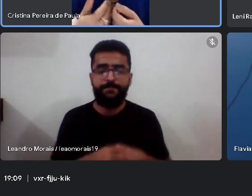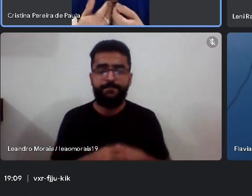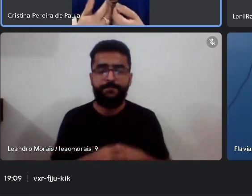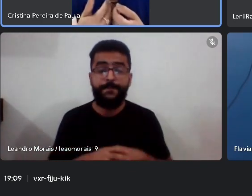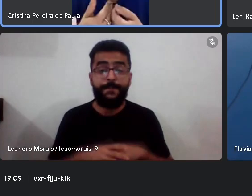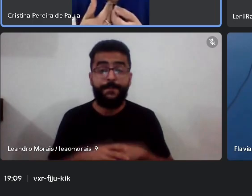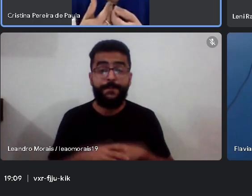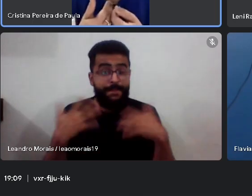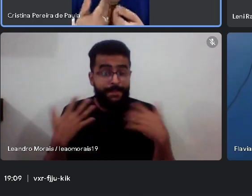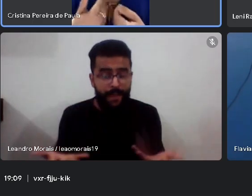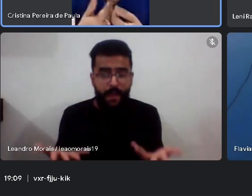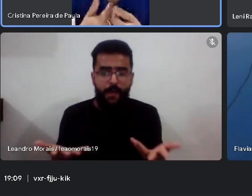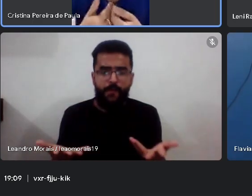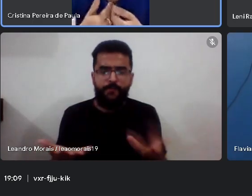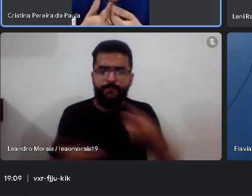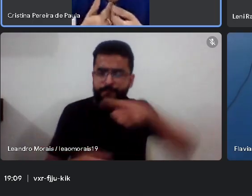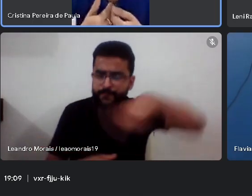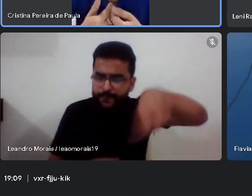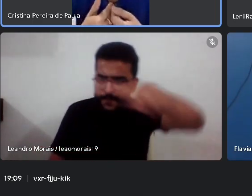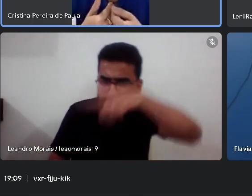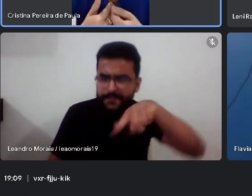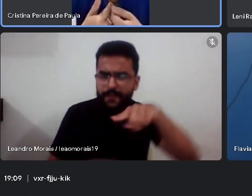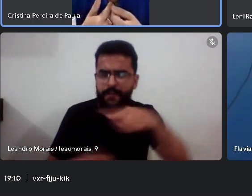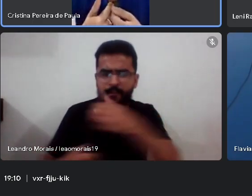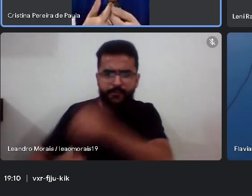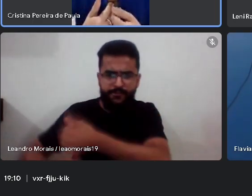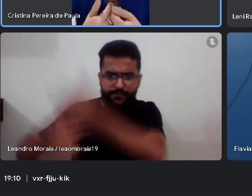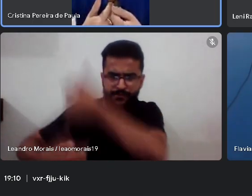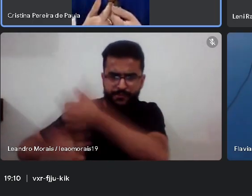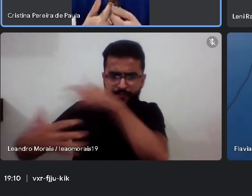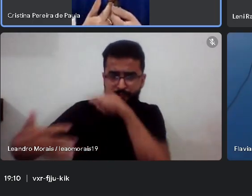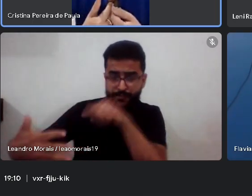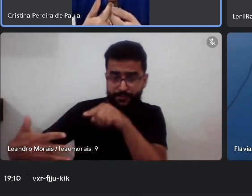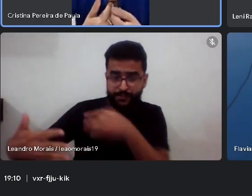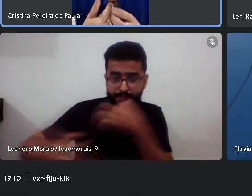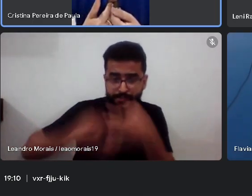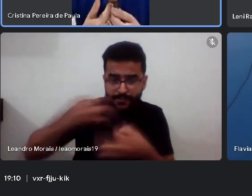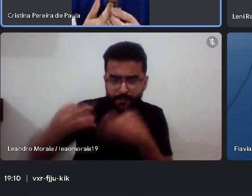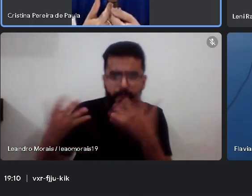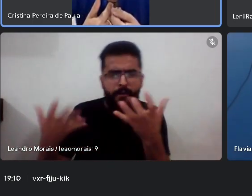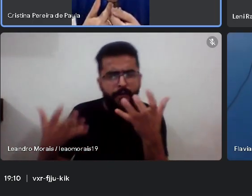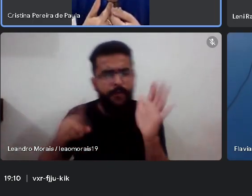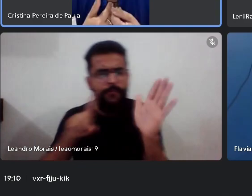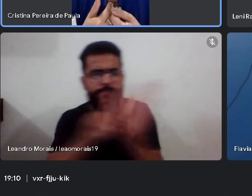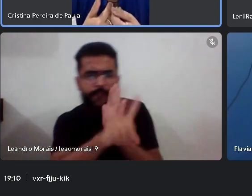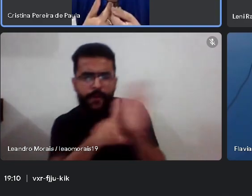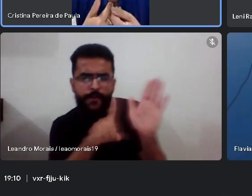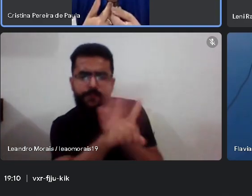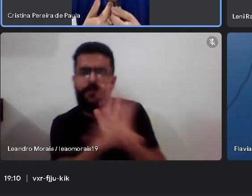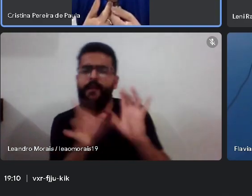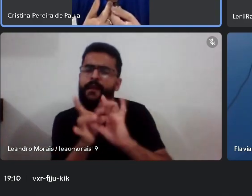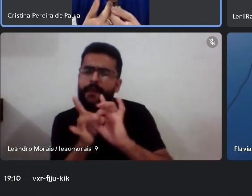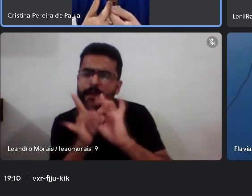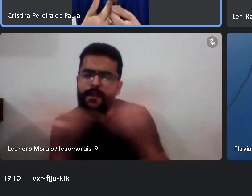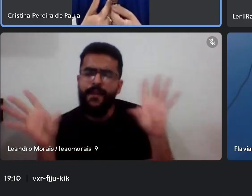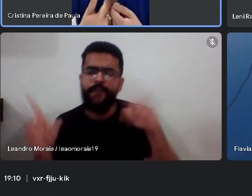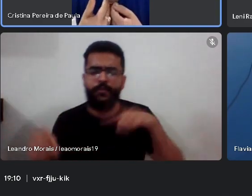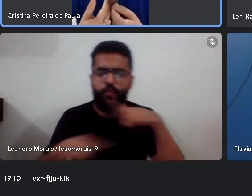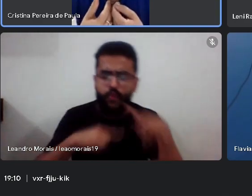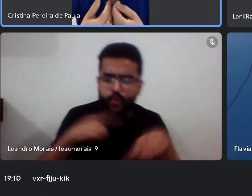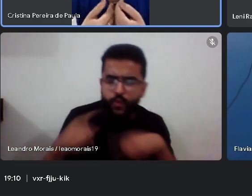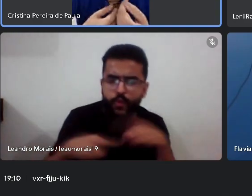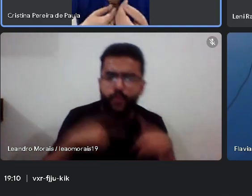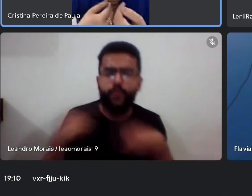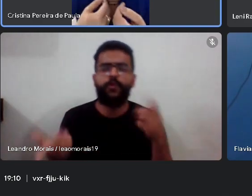de que há sempre essa luta da comunidade surda. Se vocês analisarem antes, se vocês